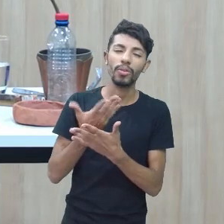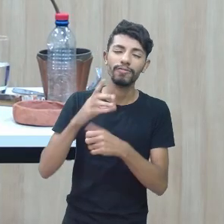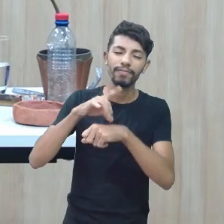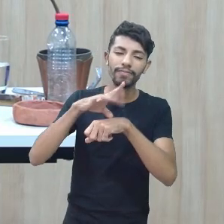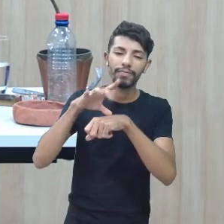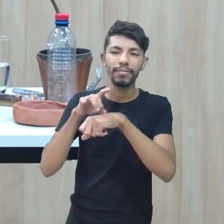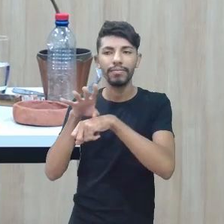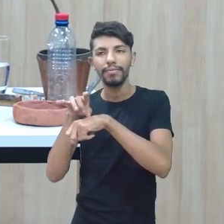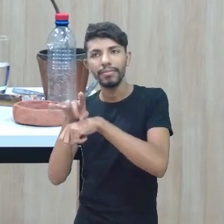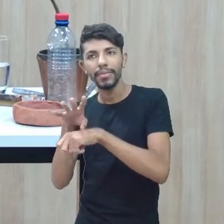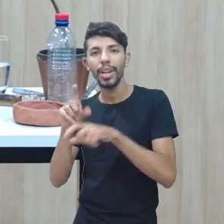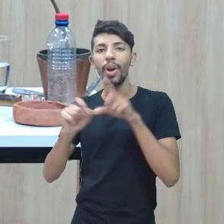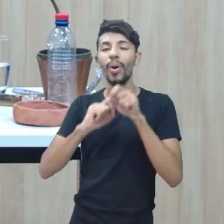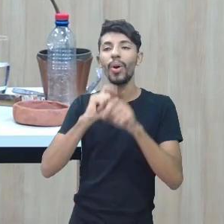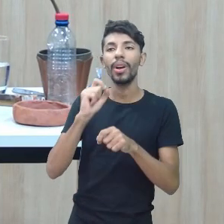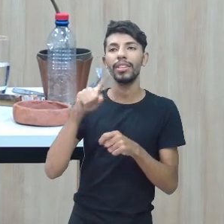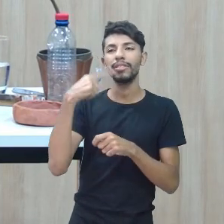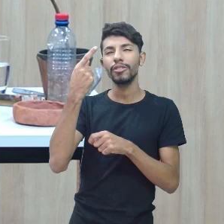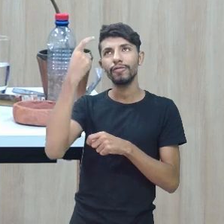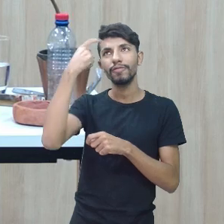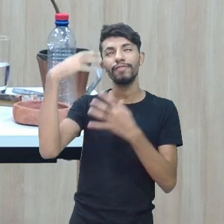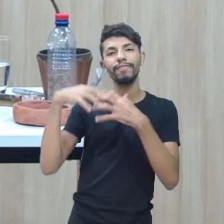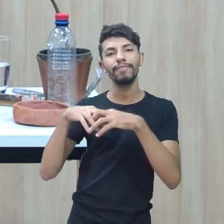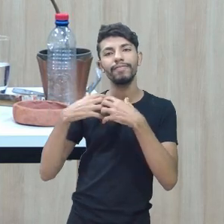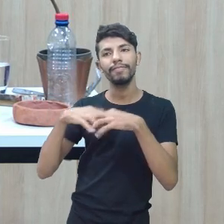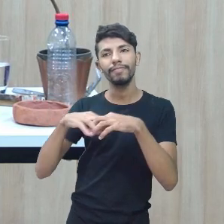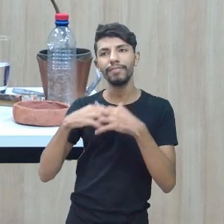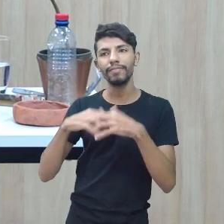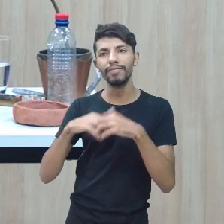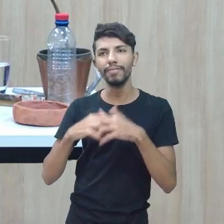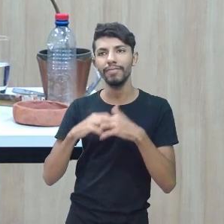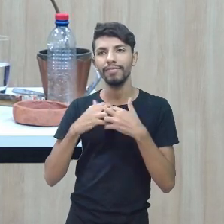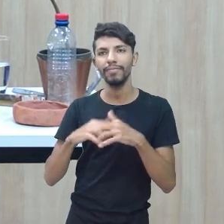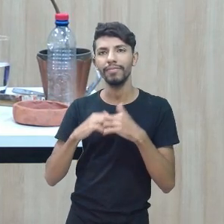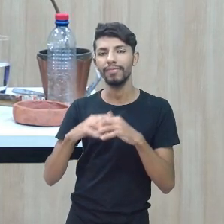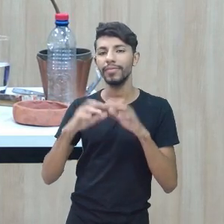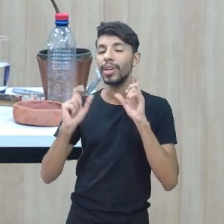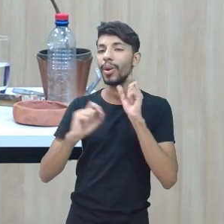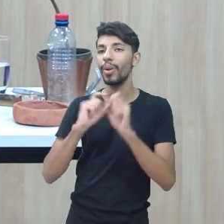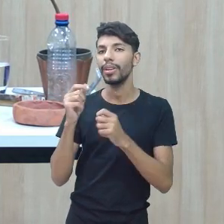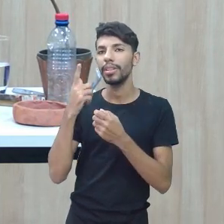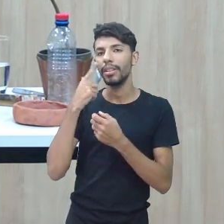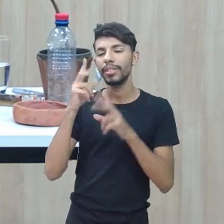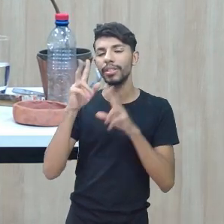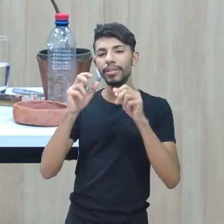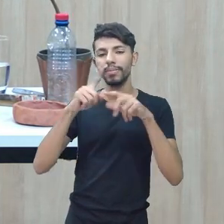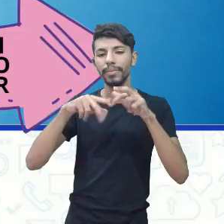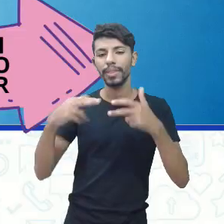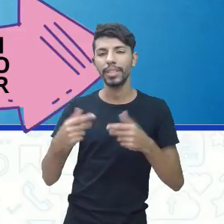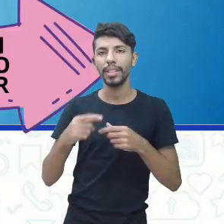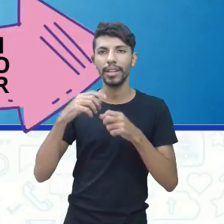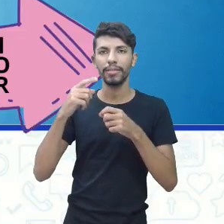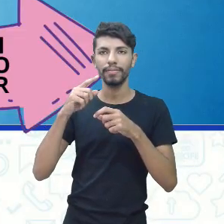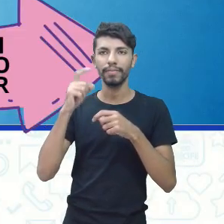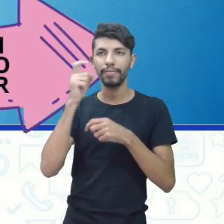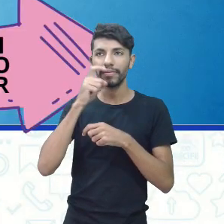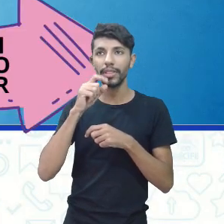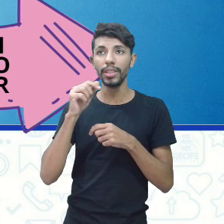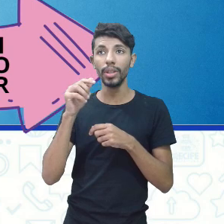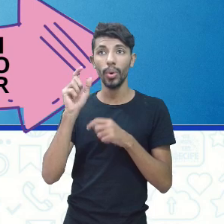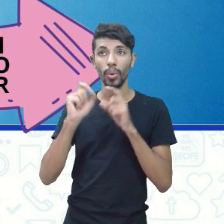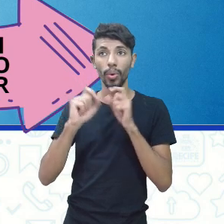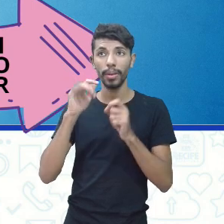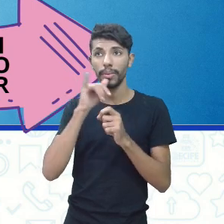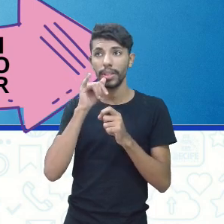dicas para a gente começar a pensar, né? Então, esses materiais sintéticos, o que é que eles fazem? Não gasta o